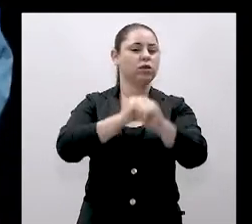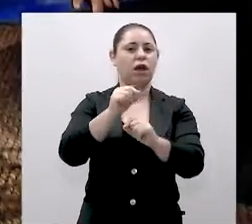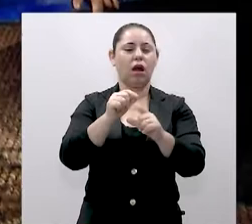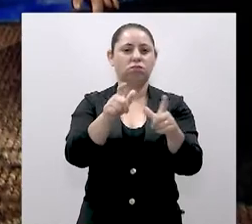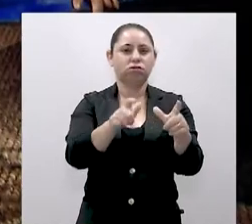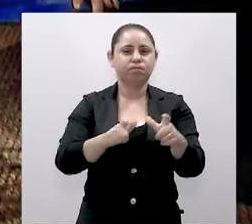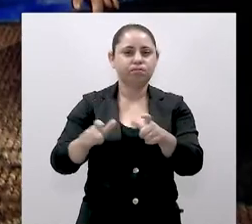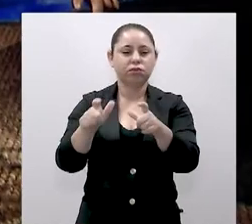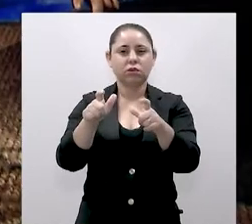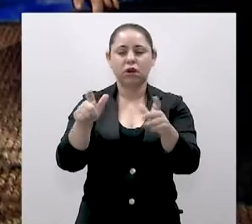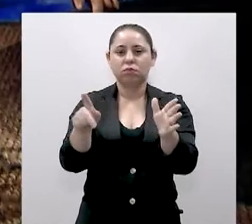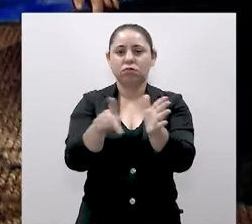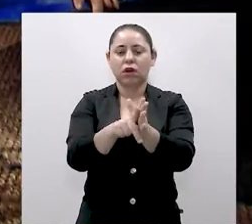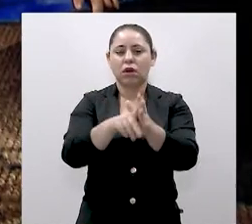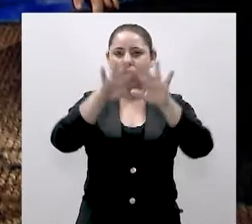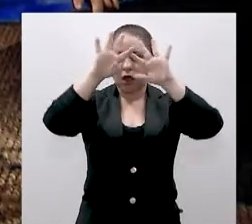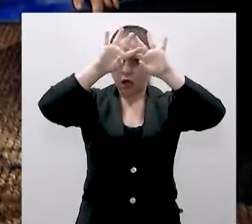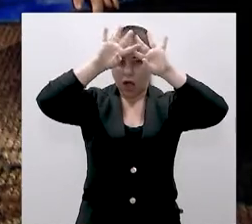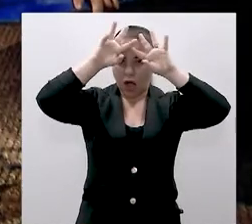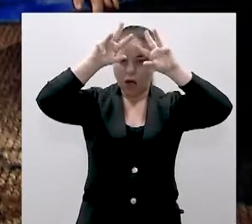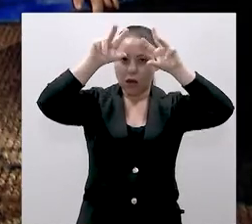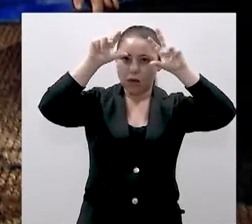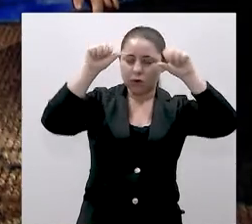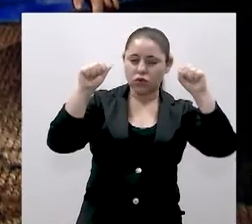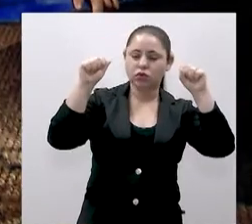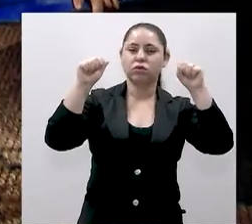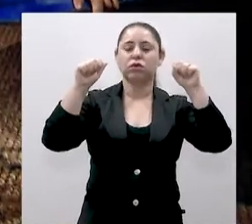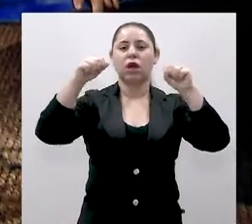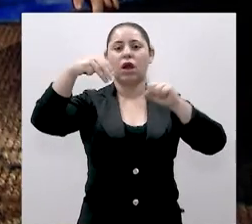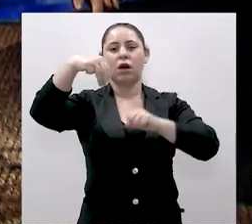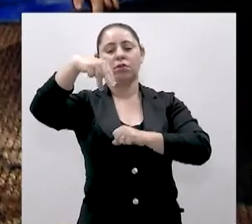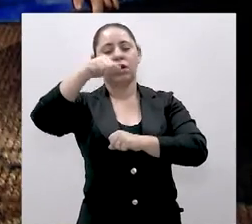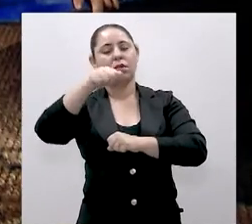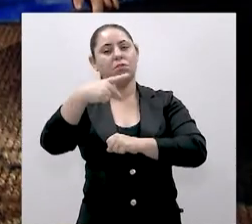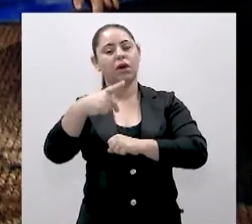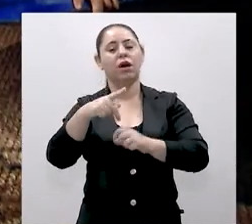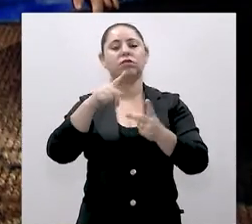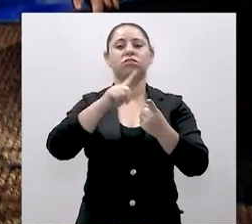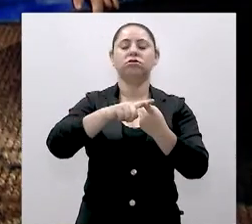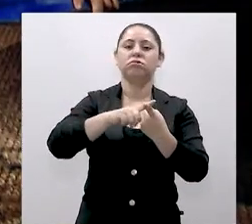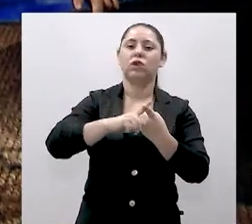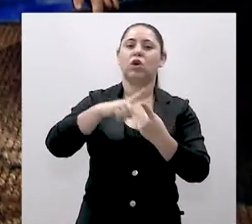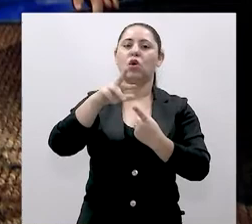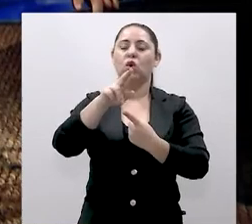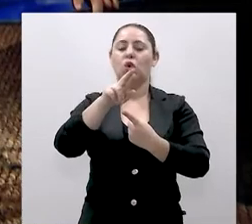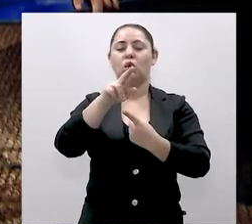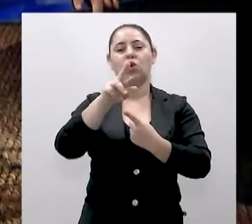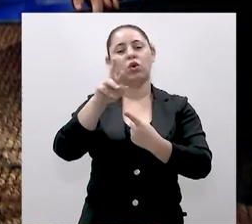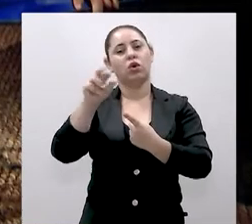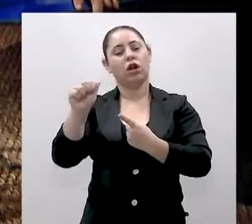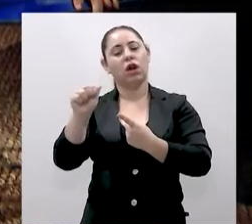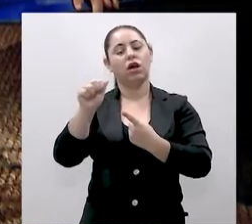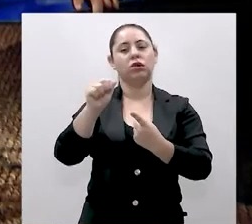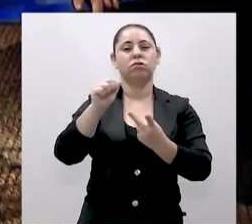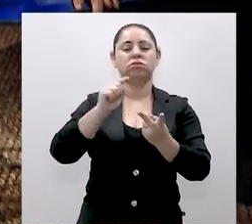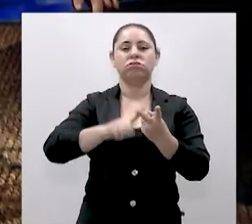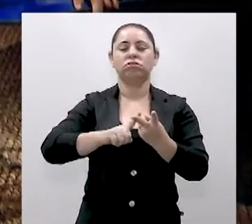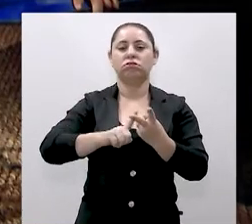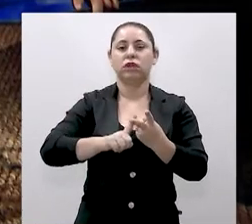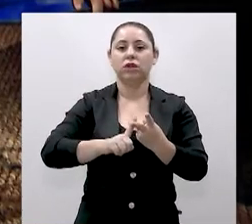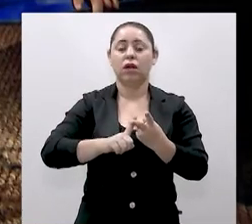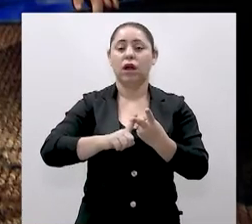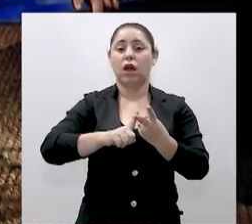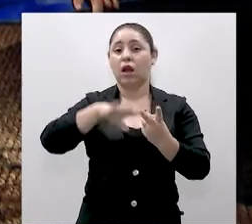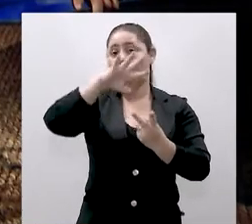jurisdição no Amazonas no Amapá e Roraima em Rondônia no Acre Mato Grosso